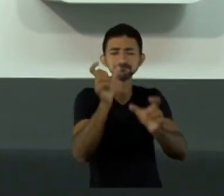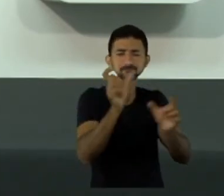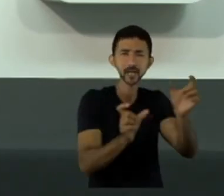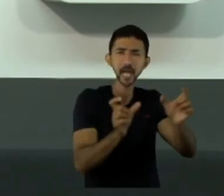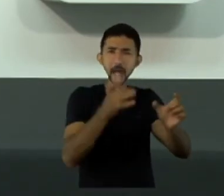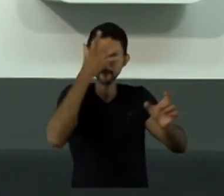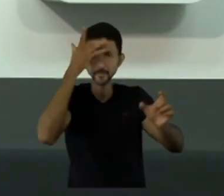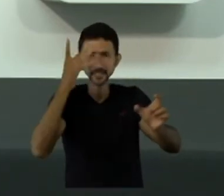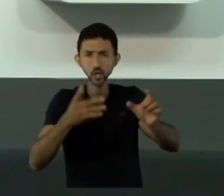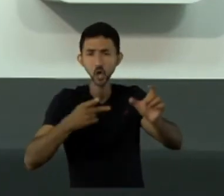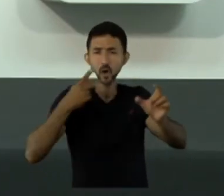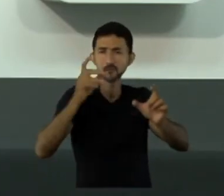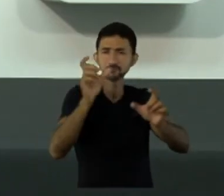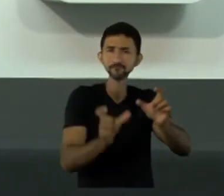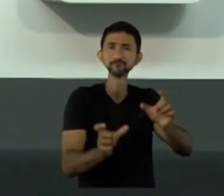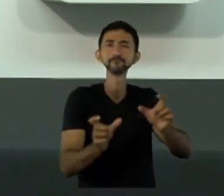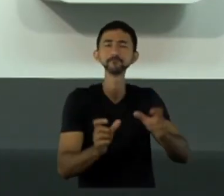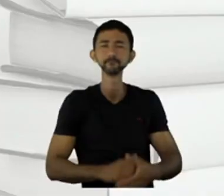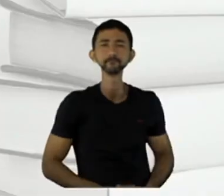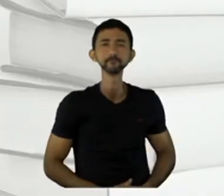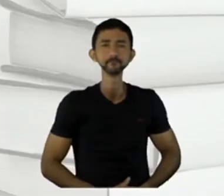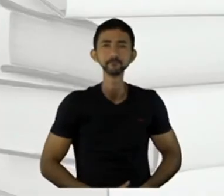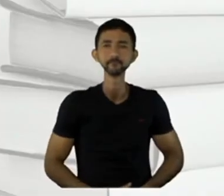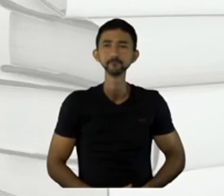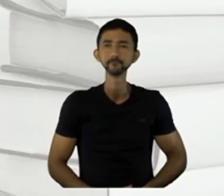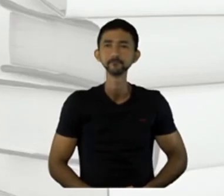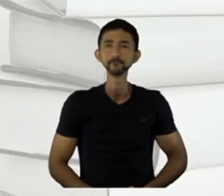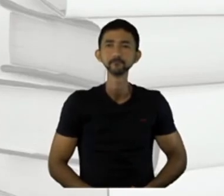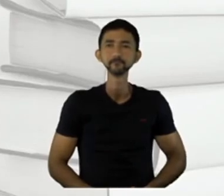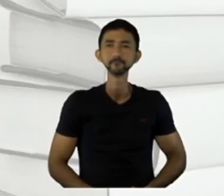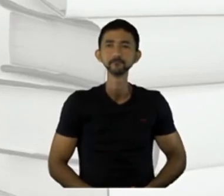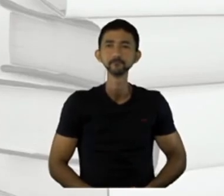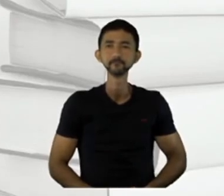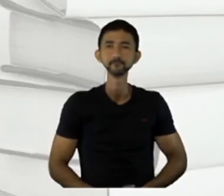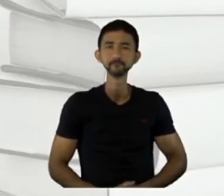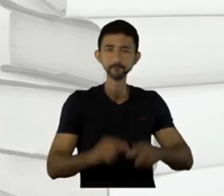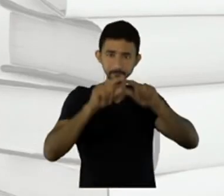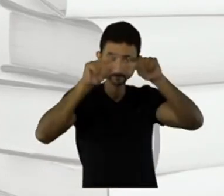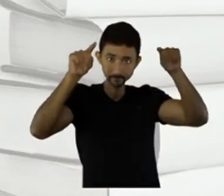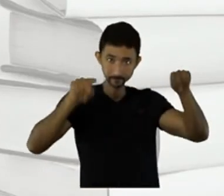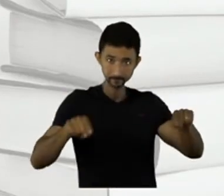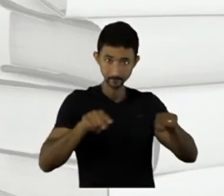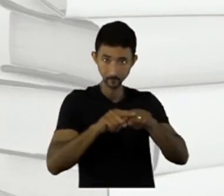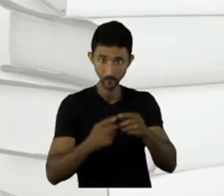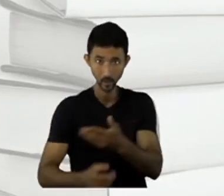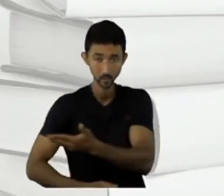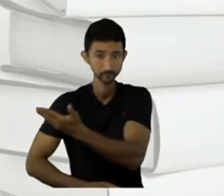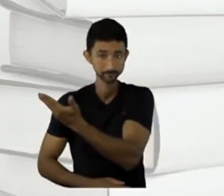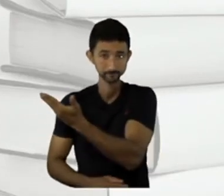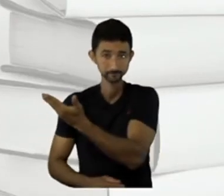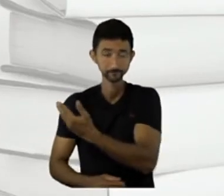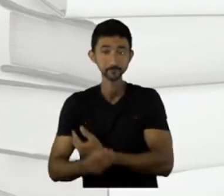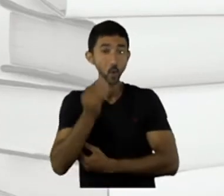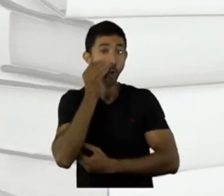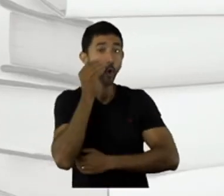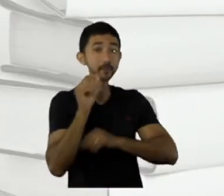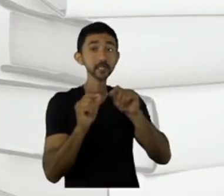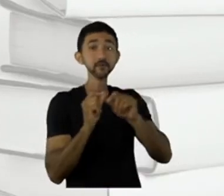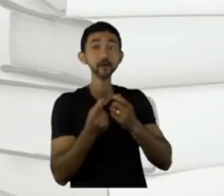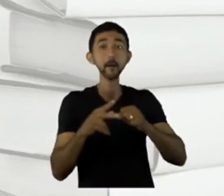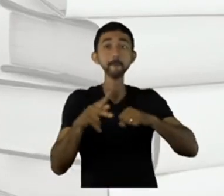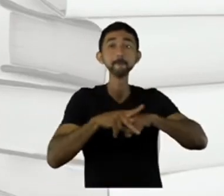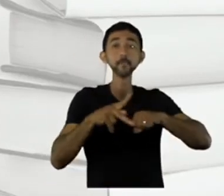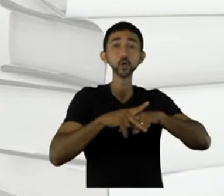ali do discurso. Continuando. Agora, eu trouxe esse quadro aí para você observar que nós temos os